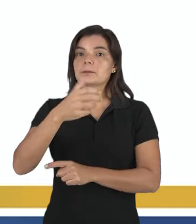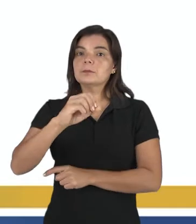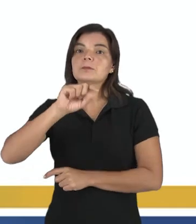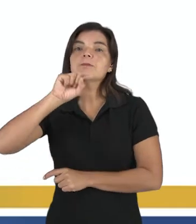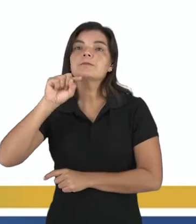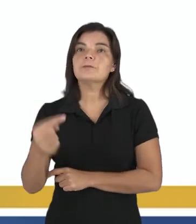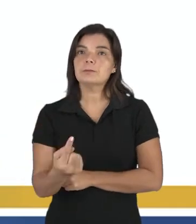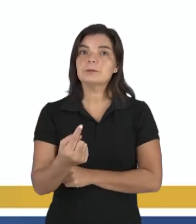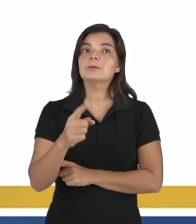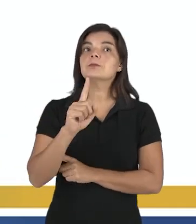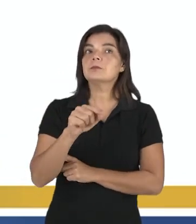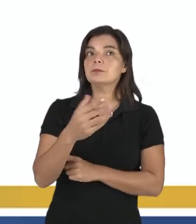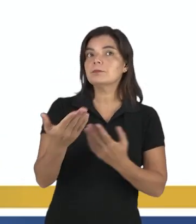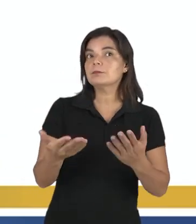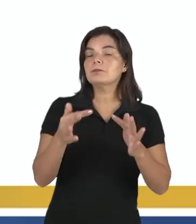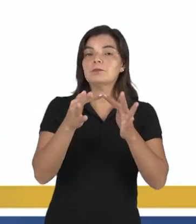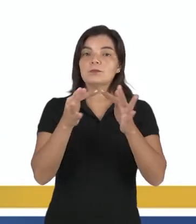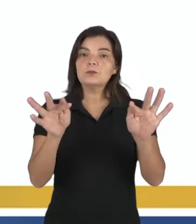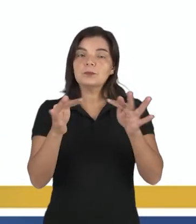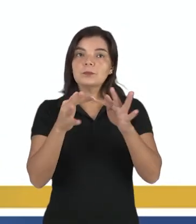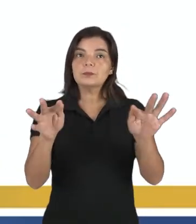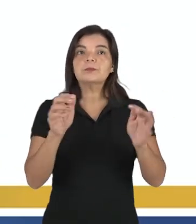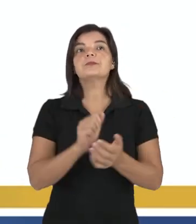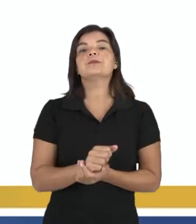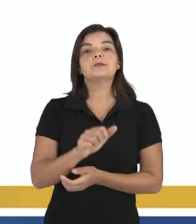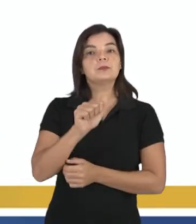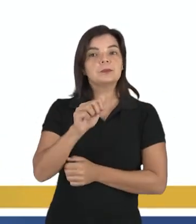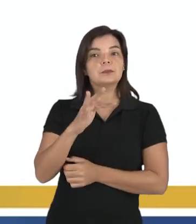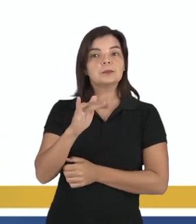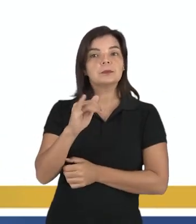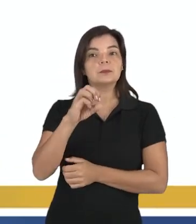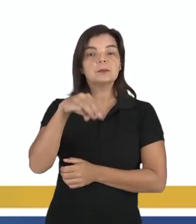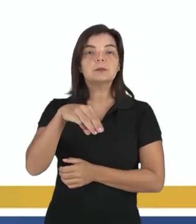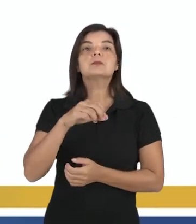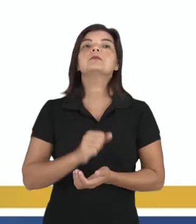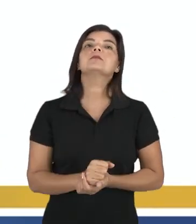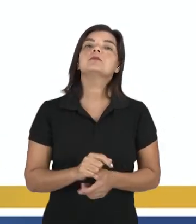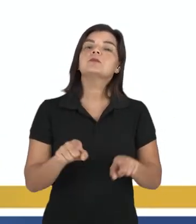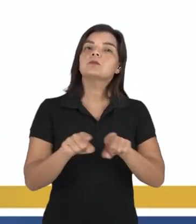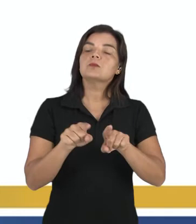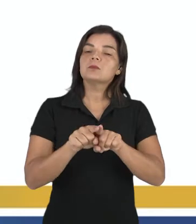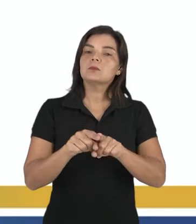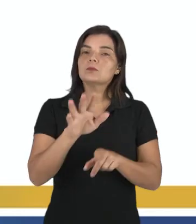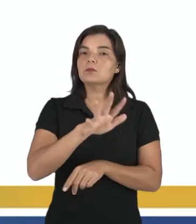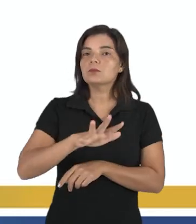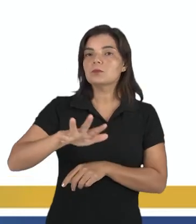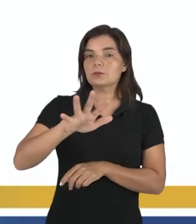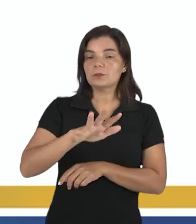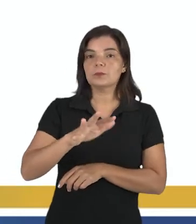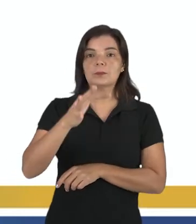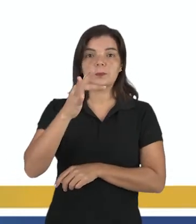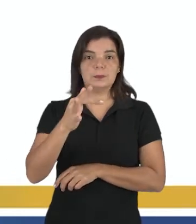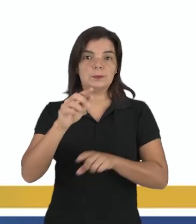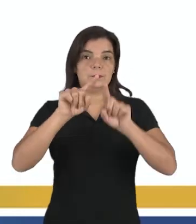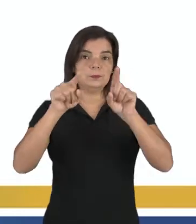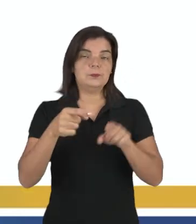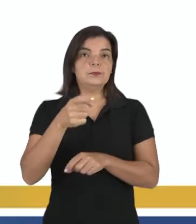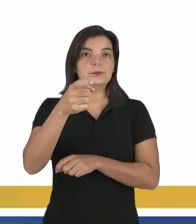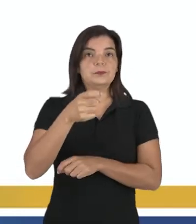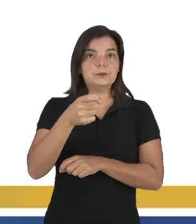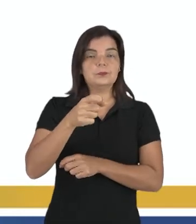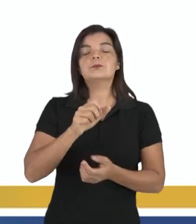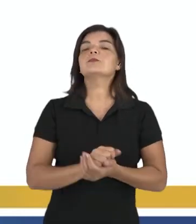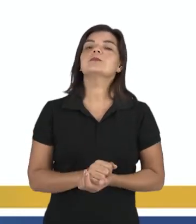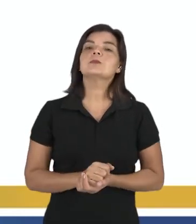10.000, que é do tipo da função afim, que ela é dada por generalização f de x e